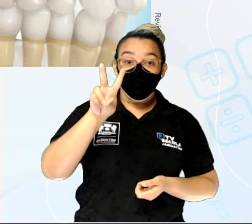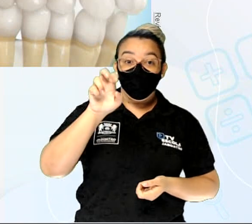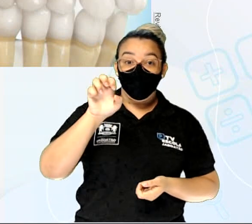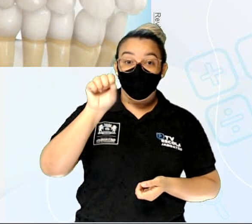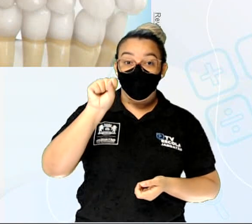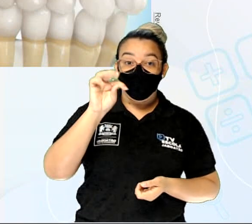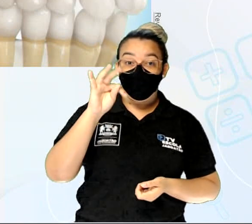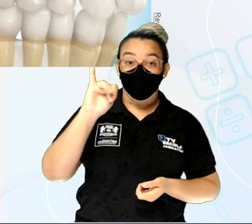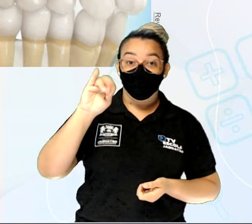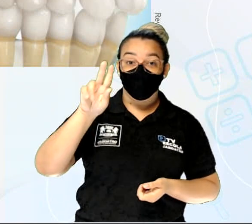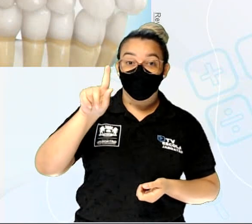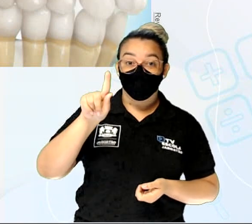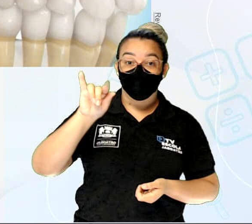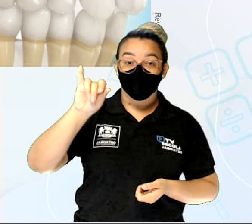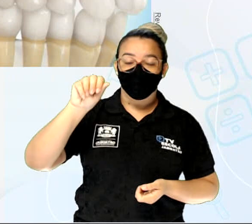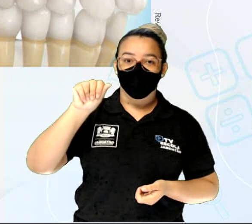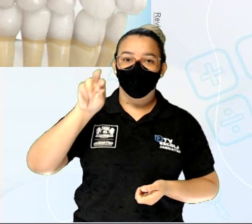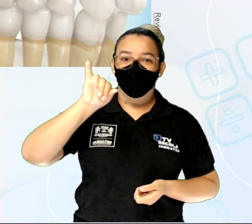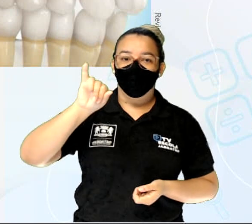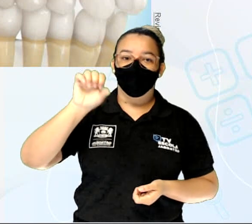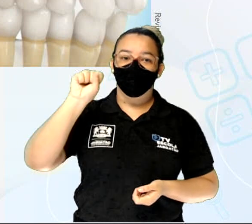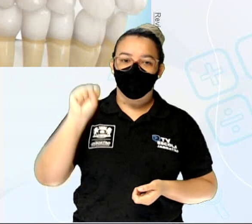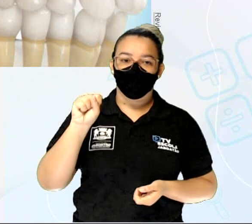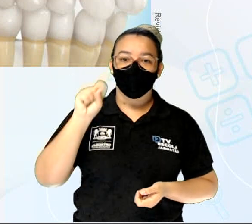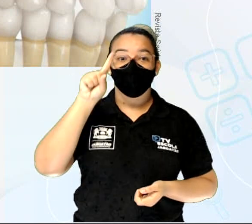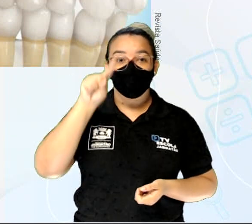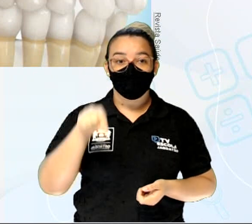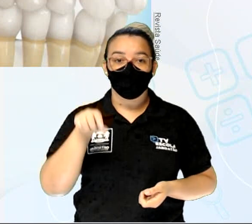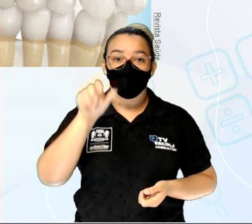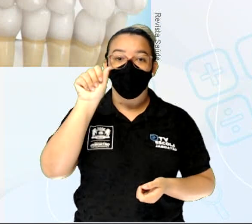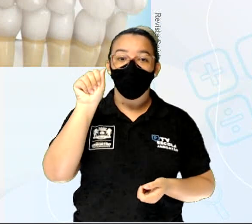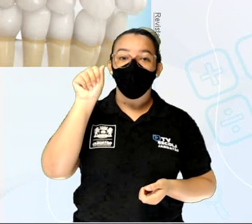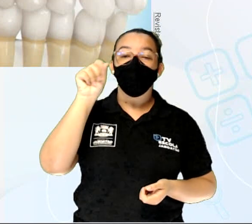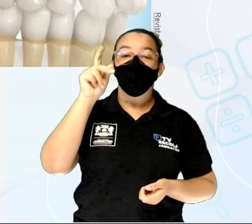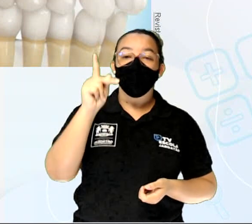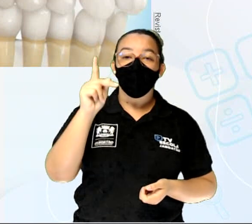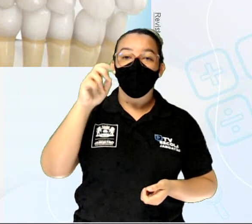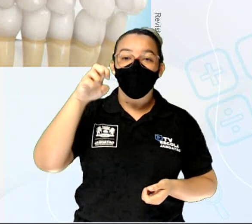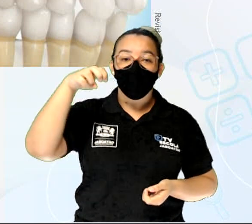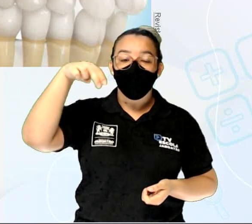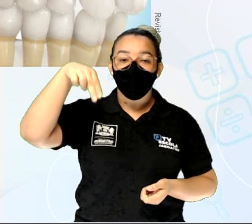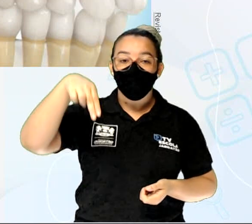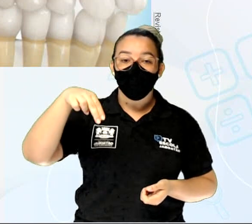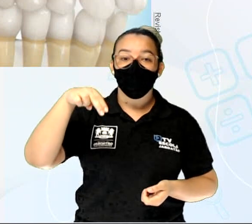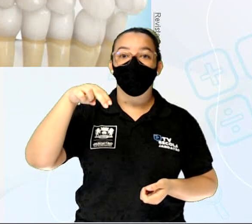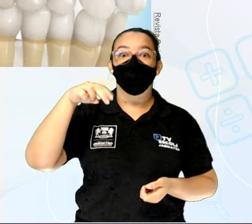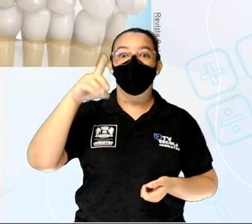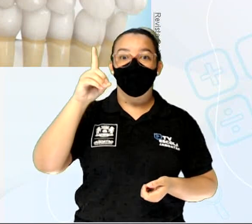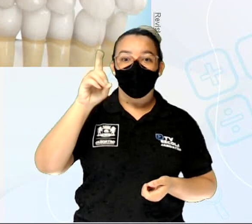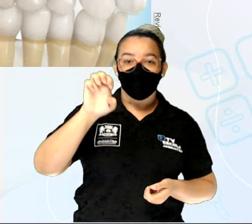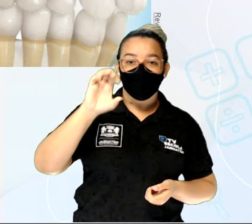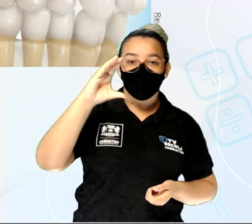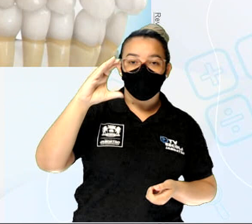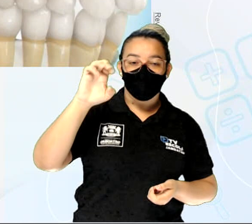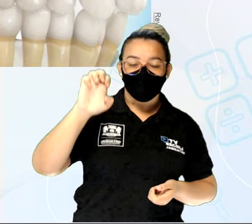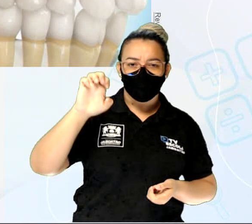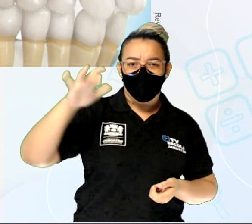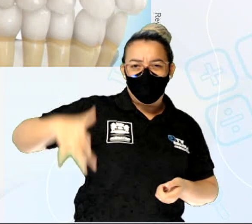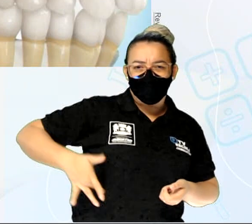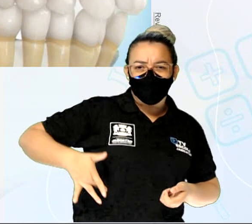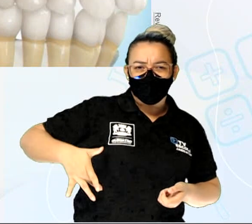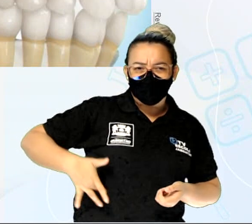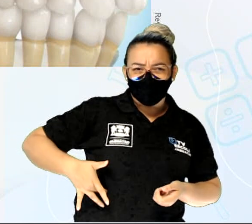tem 2 deles. Um é o apêndice, que fica no comecinho do intestino grosso ali.